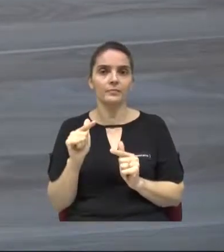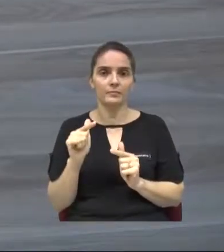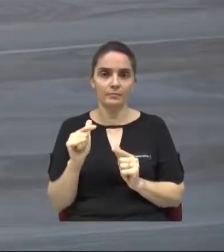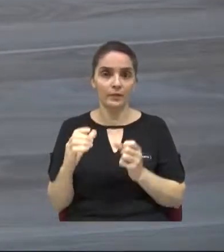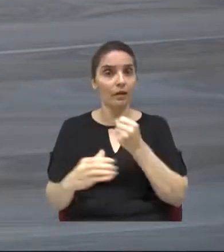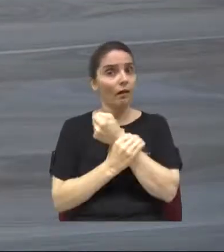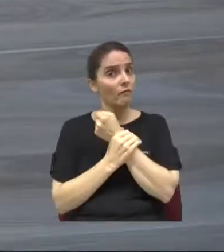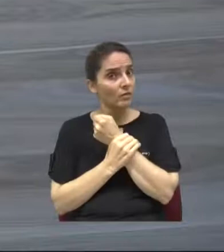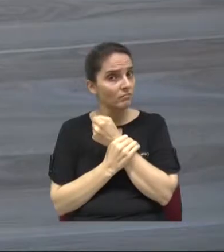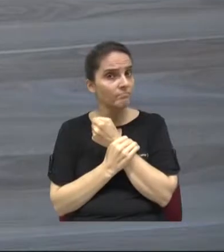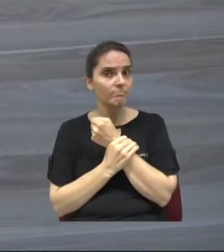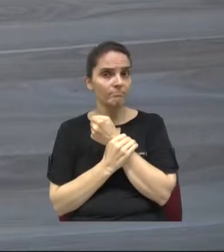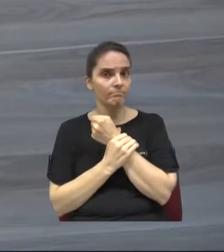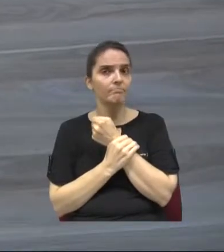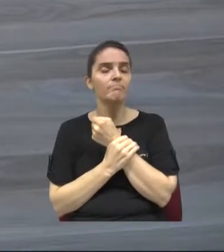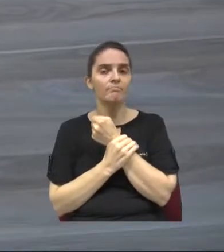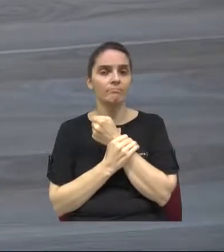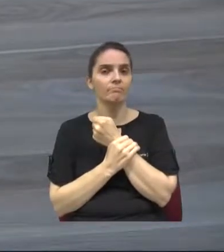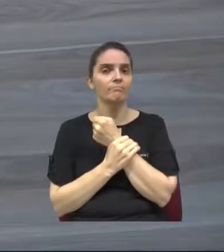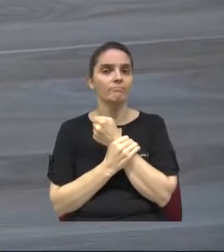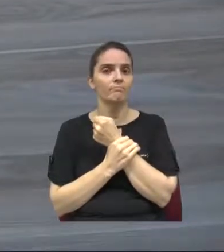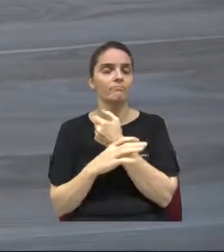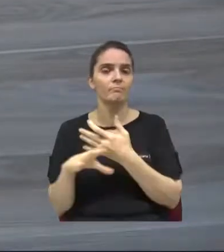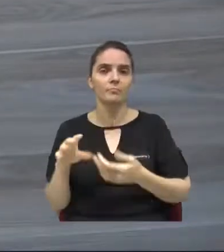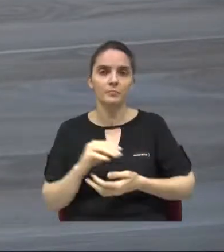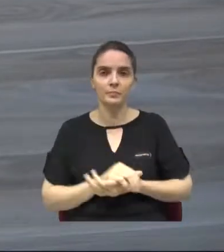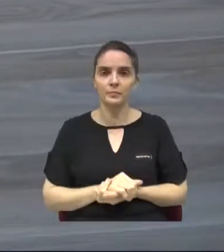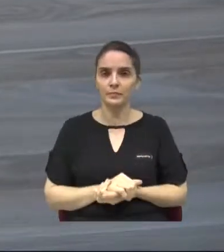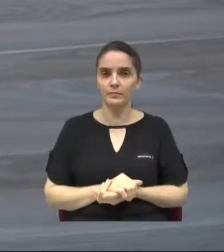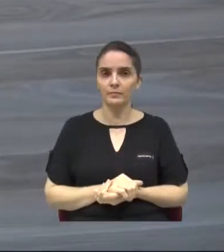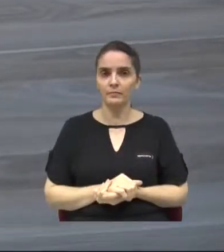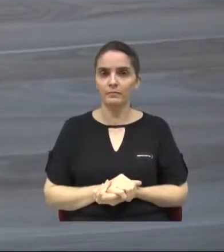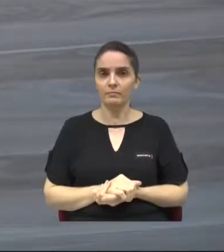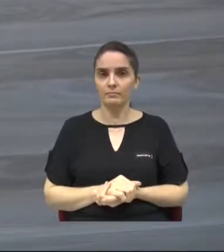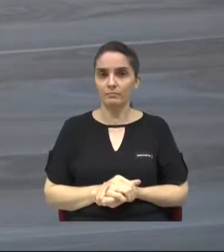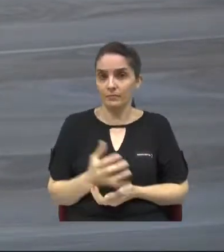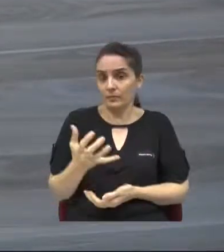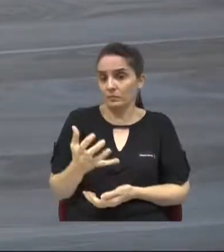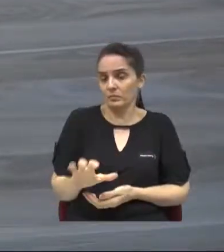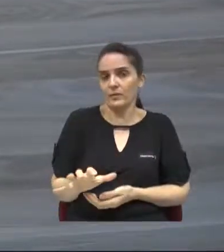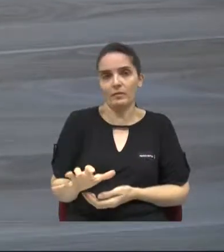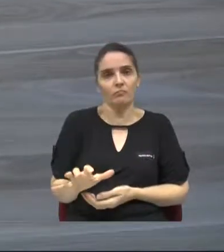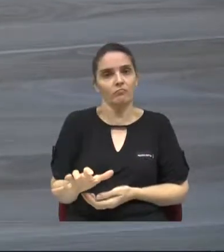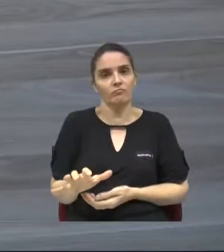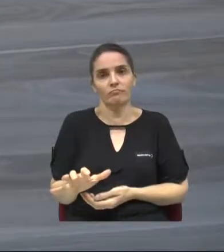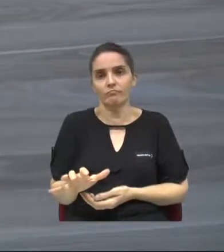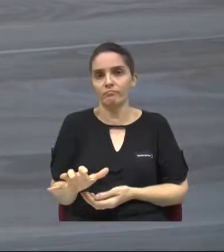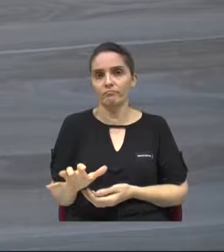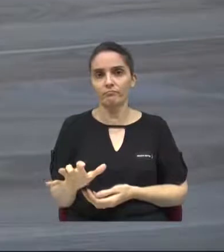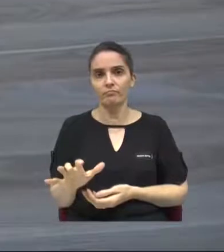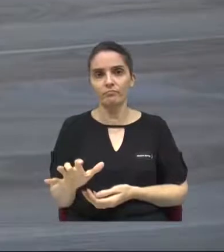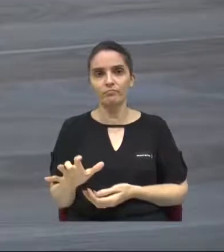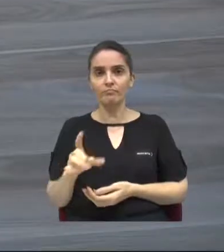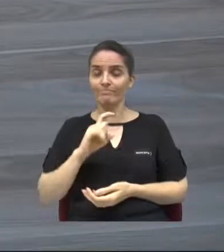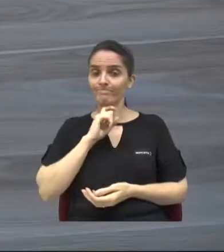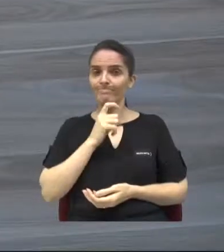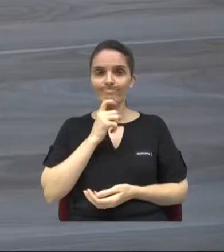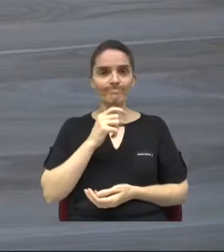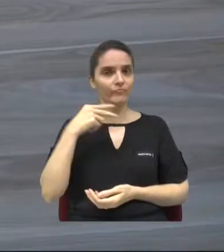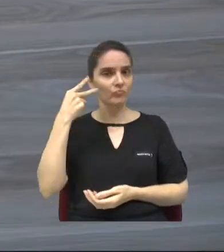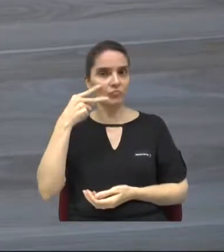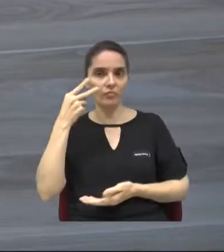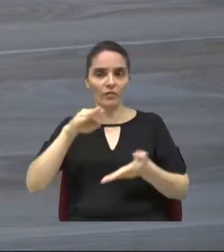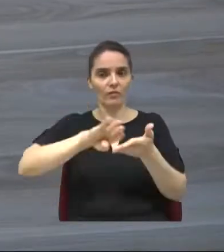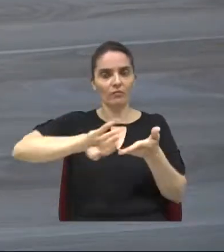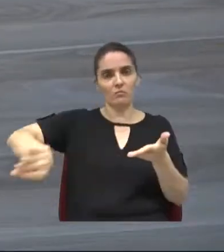grave. Não desejo a nenhum de nós pares que sejamos caçados,